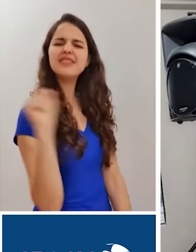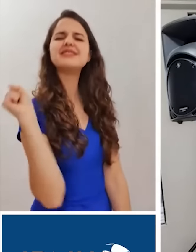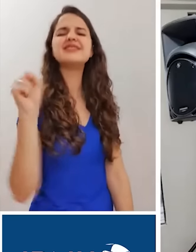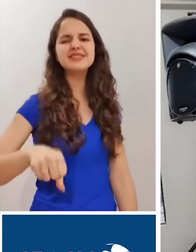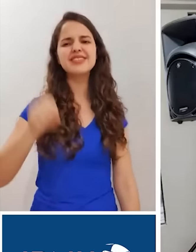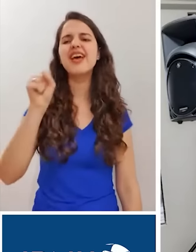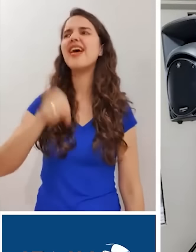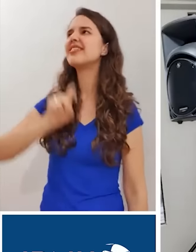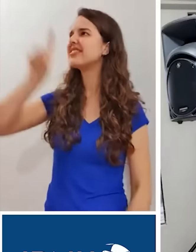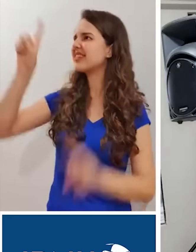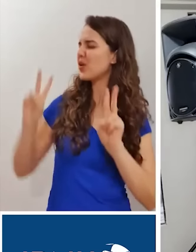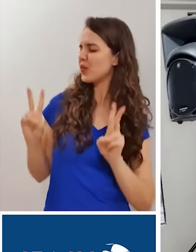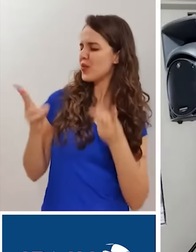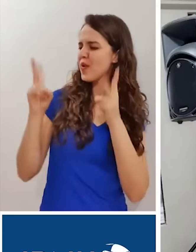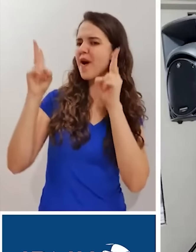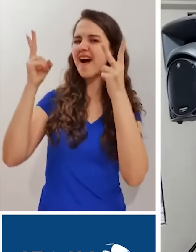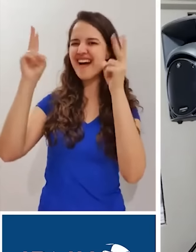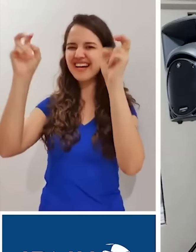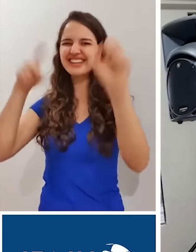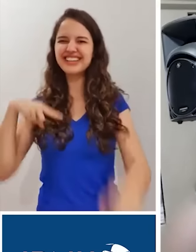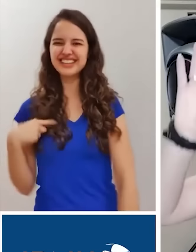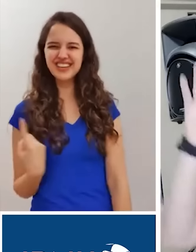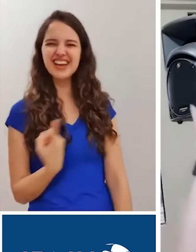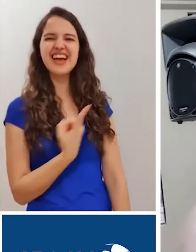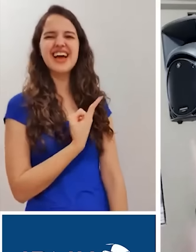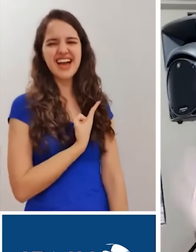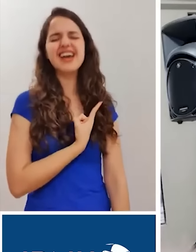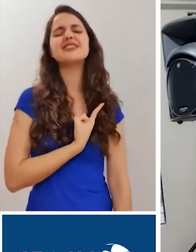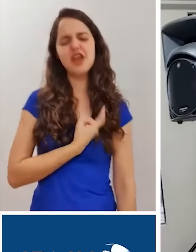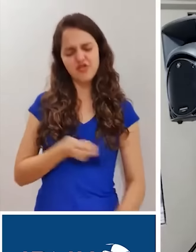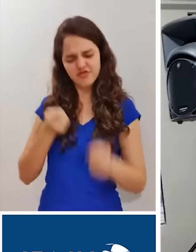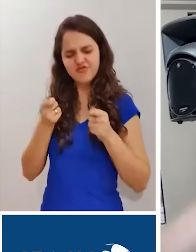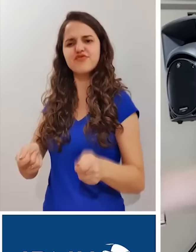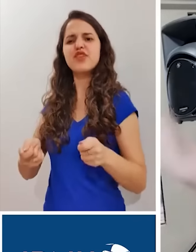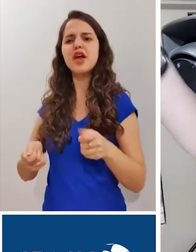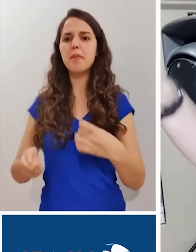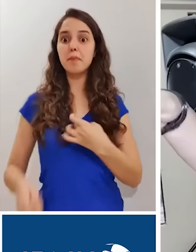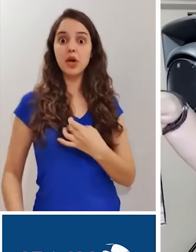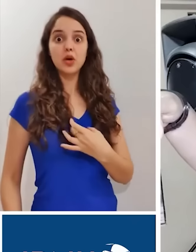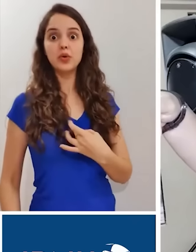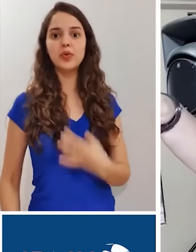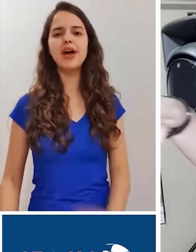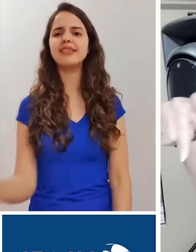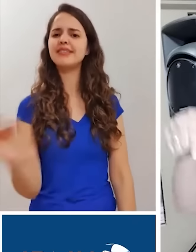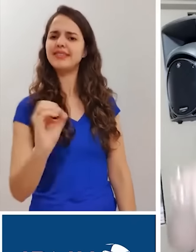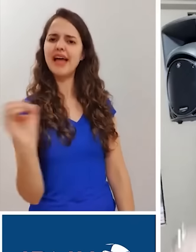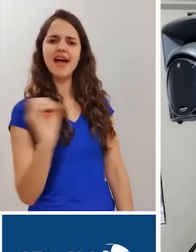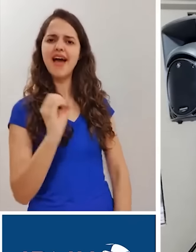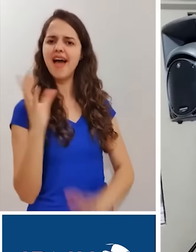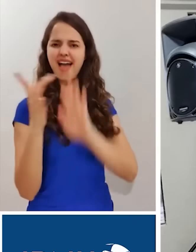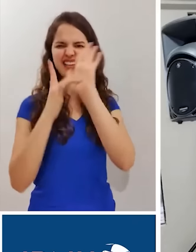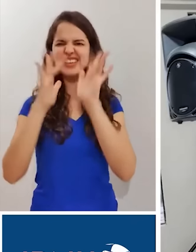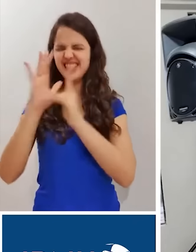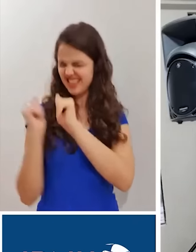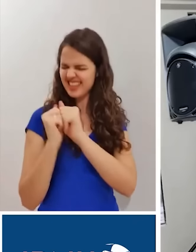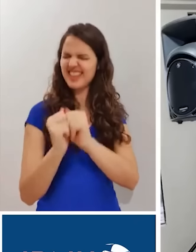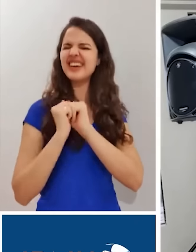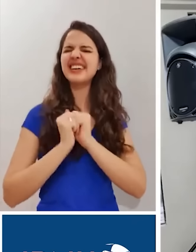triunfou estaremos Fes sem temor algum Jesus está aqui